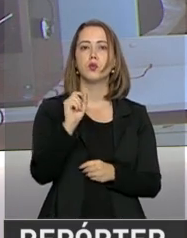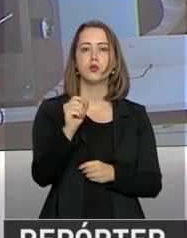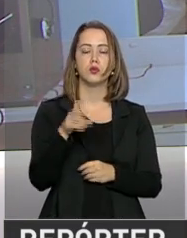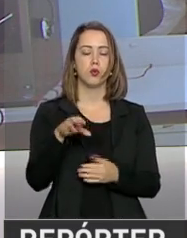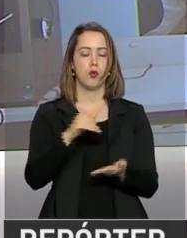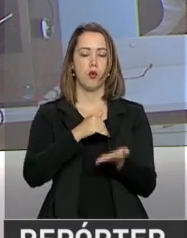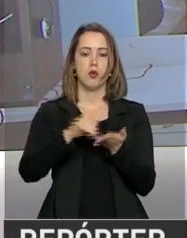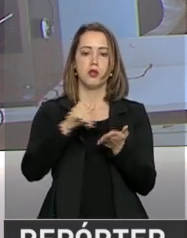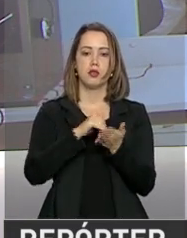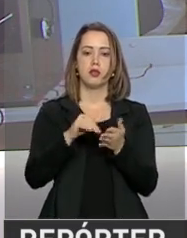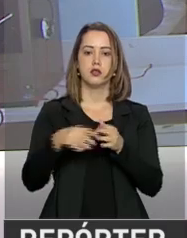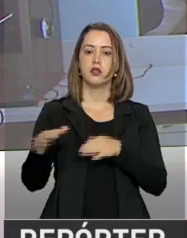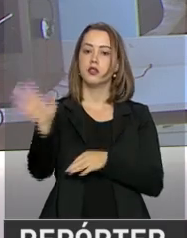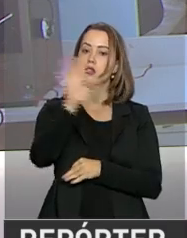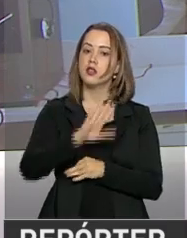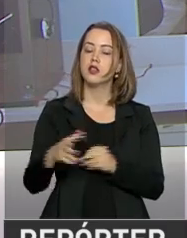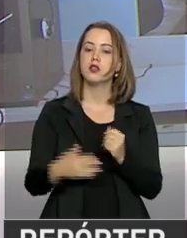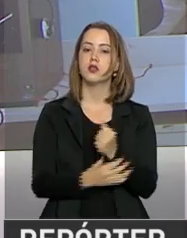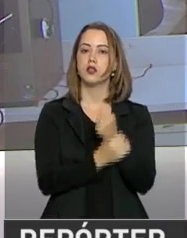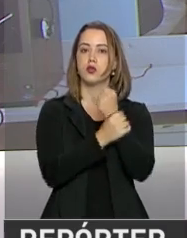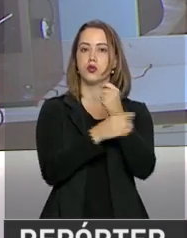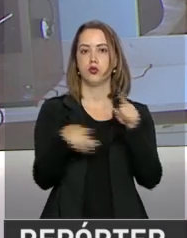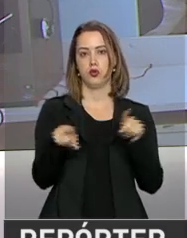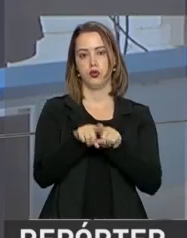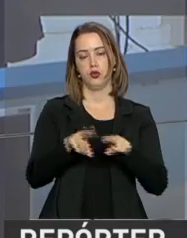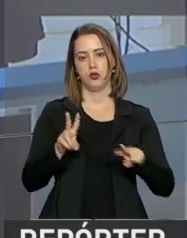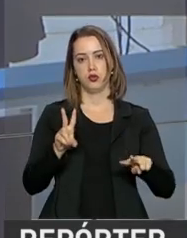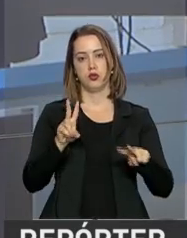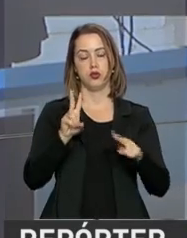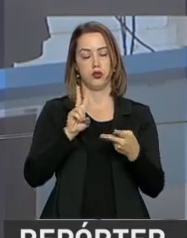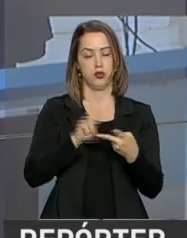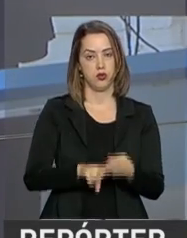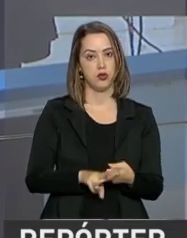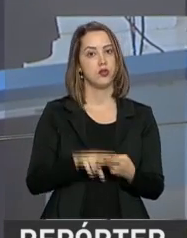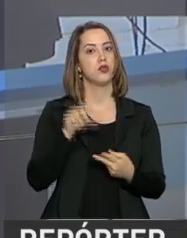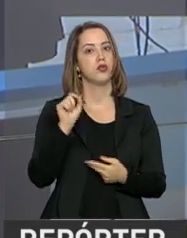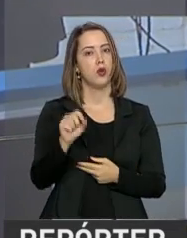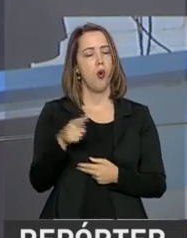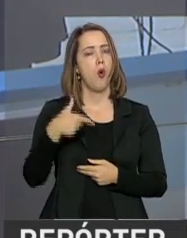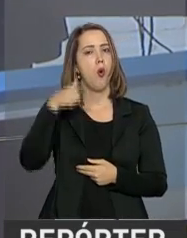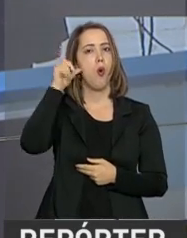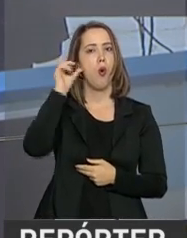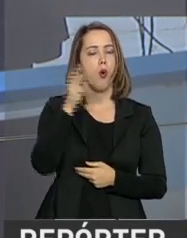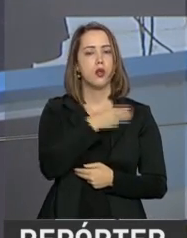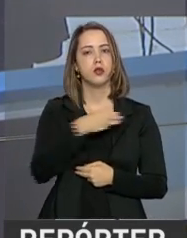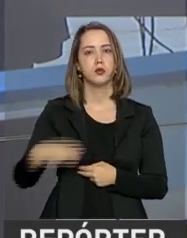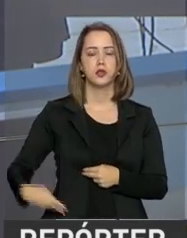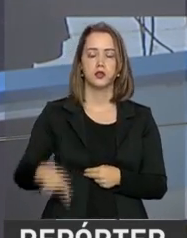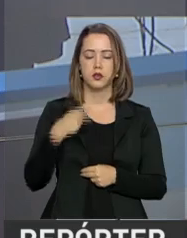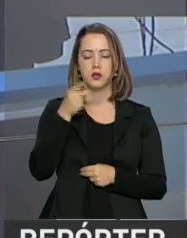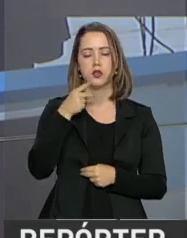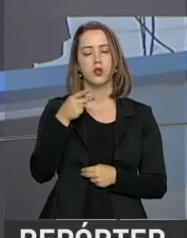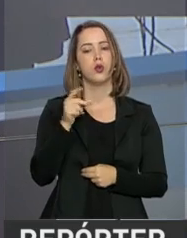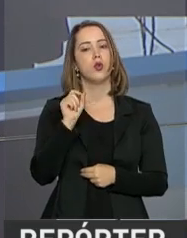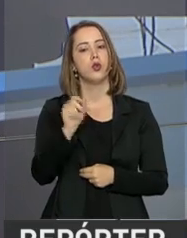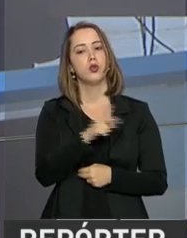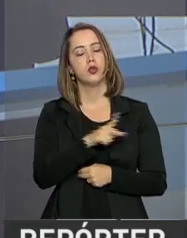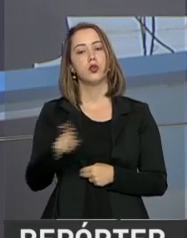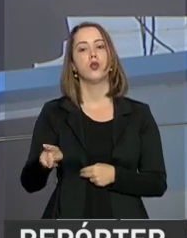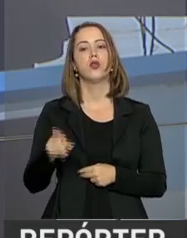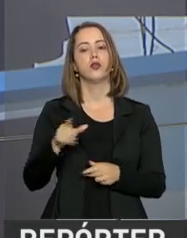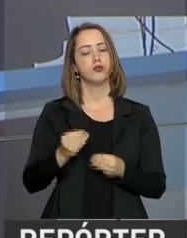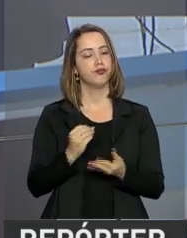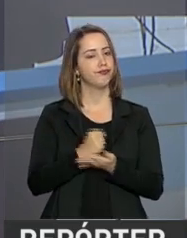secretaria nacional de justiça e às penitenciárias E ontem o ministro disse que o governo de Michel Temer dá Total apoio à